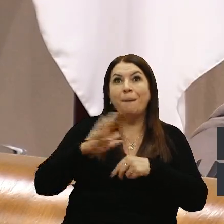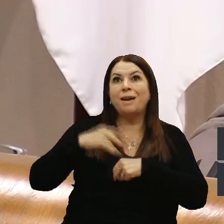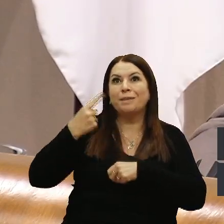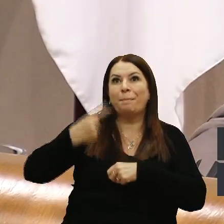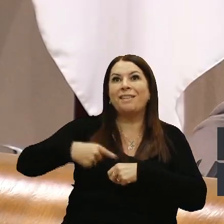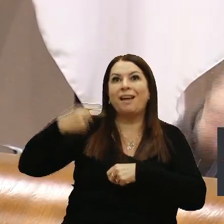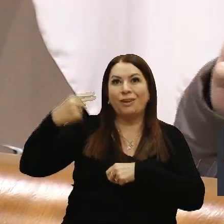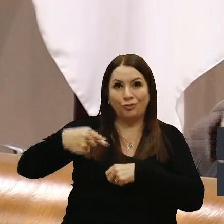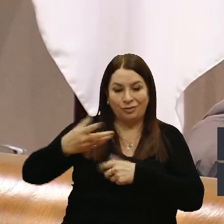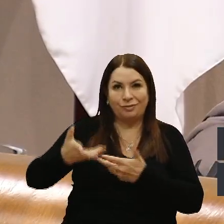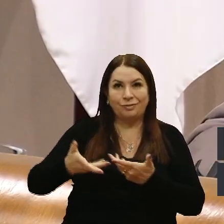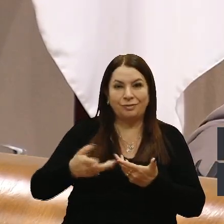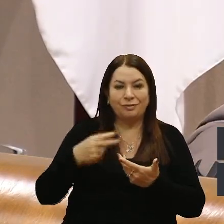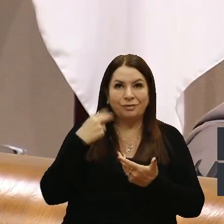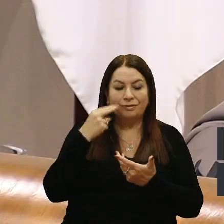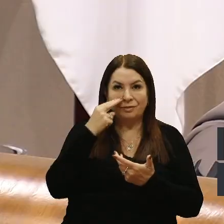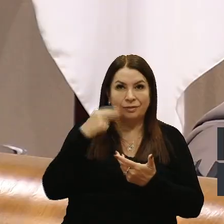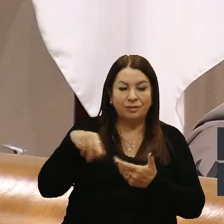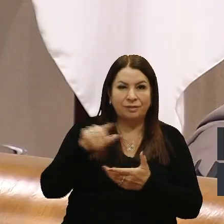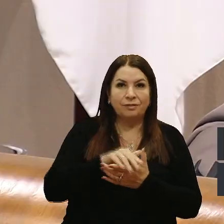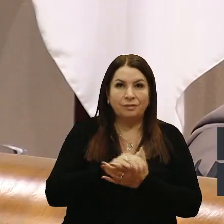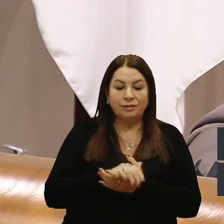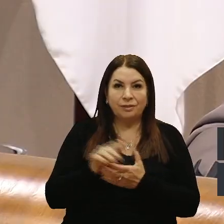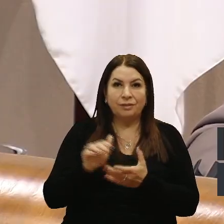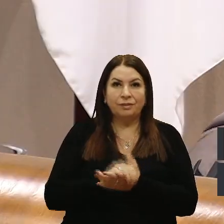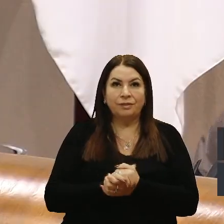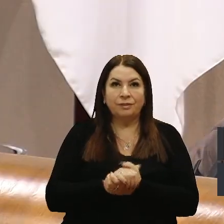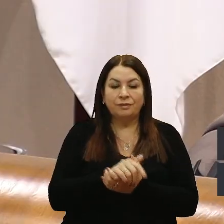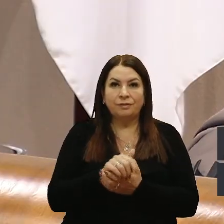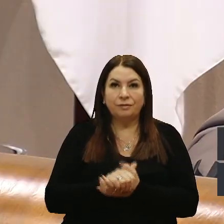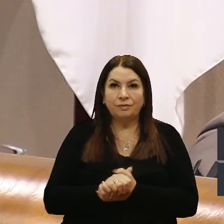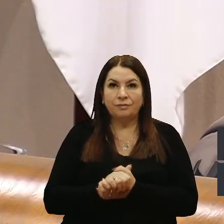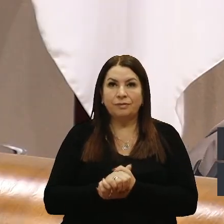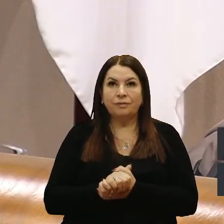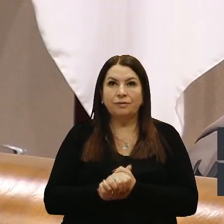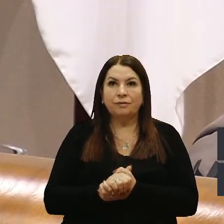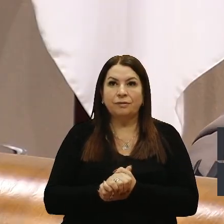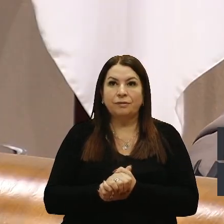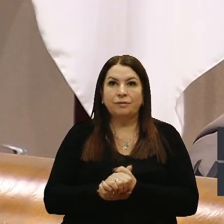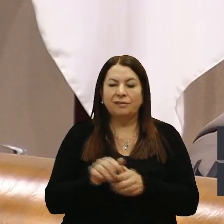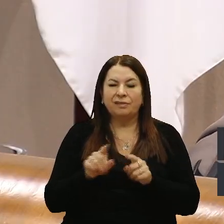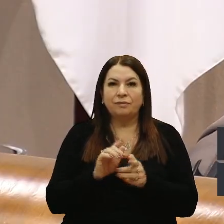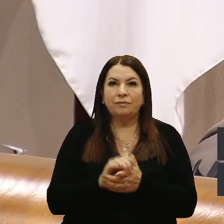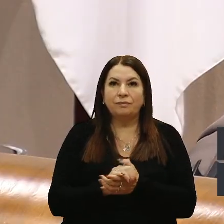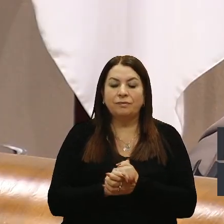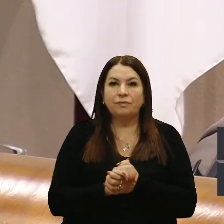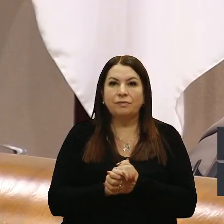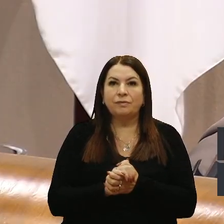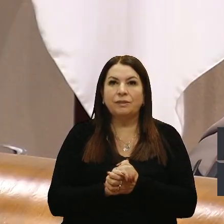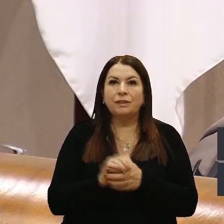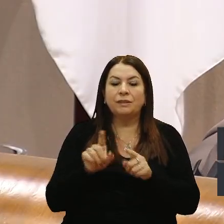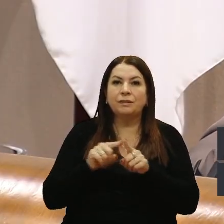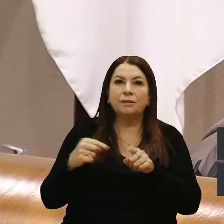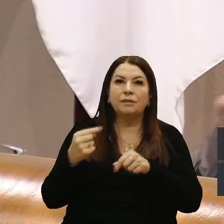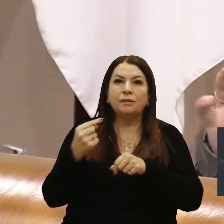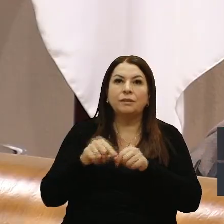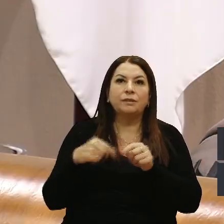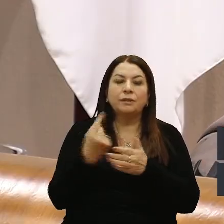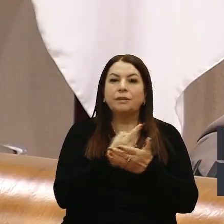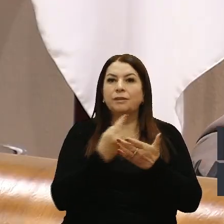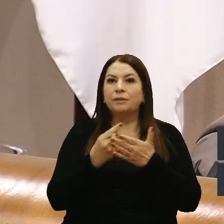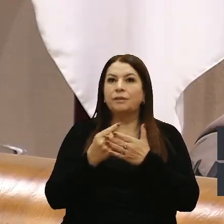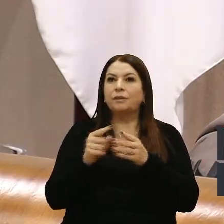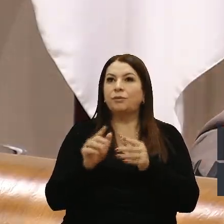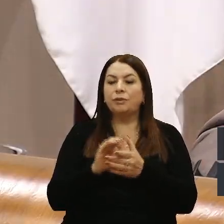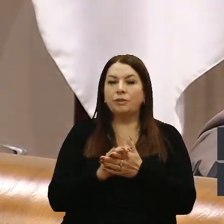Agora, vereador Santo Fantinel, o que mais me preocupa, sabe o que é? Eu acho que se avizinha um pedágio ou 2 na Rota do